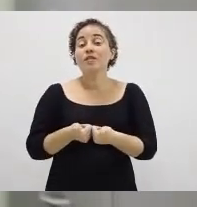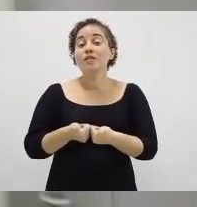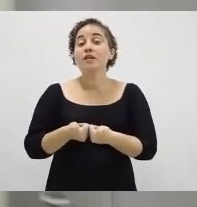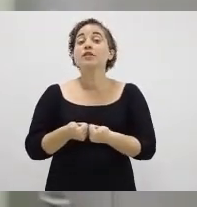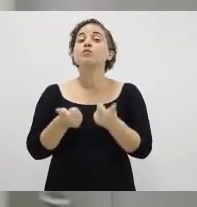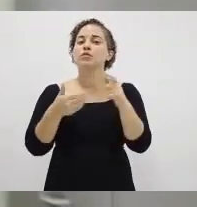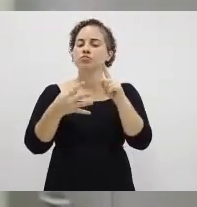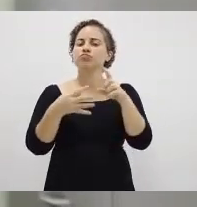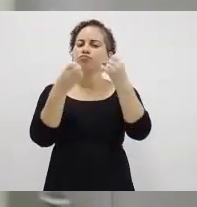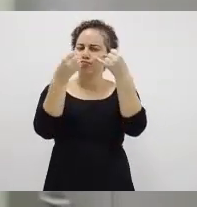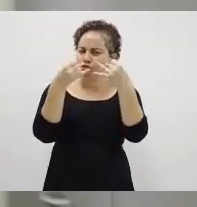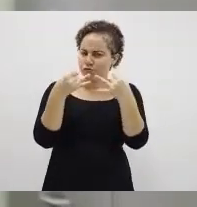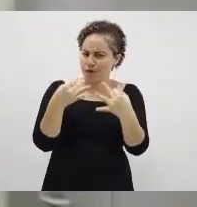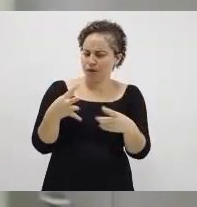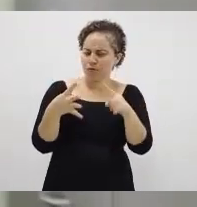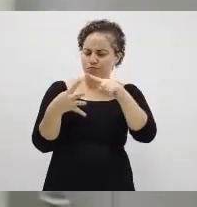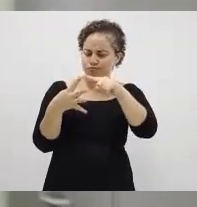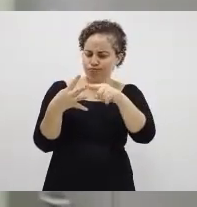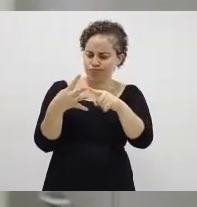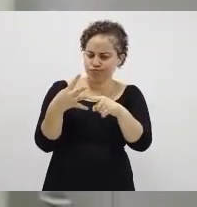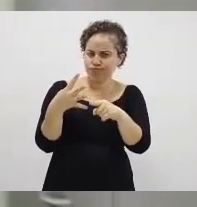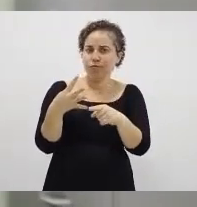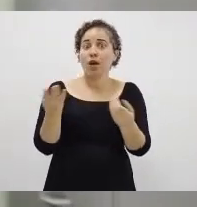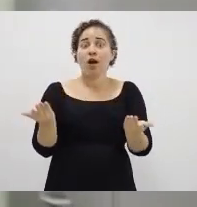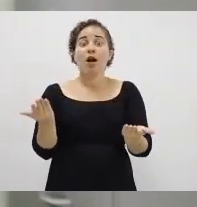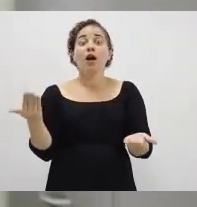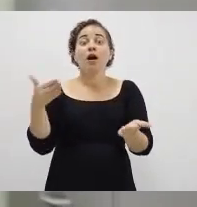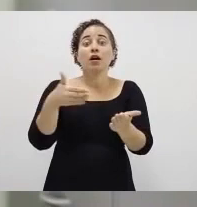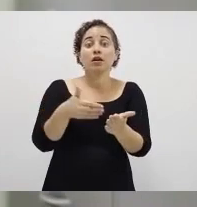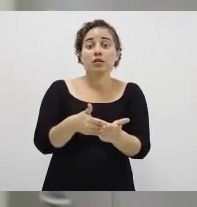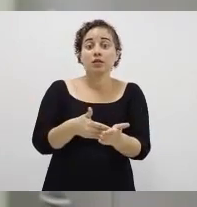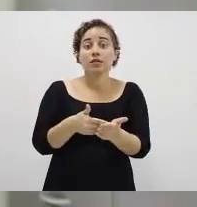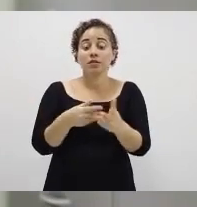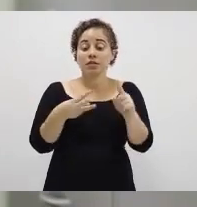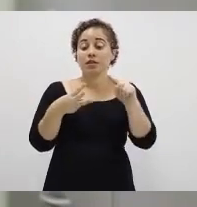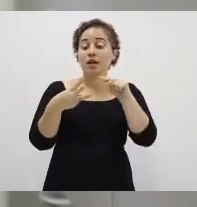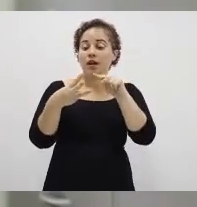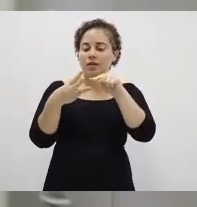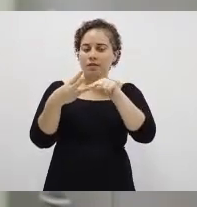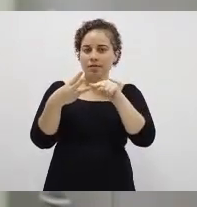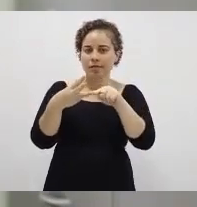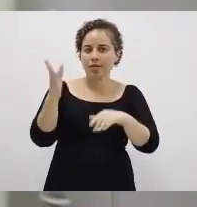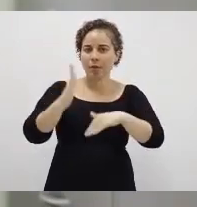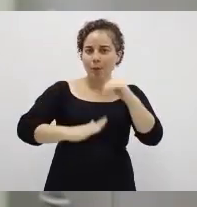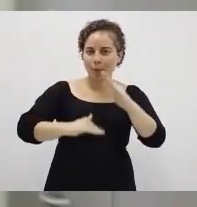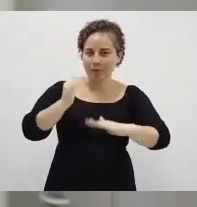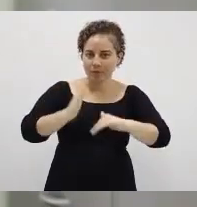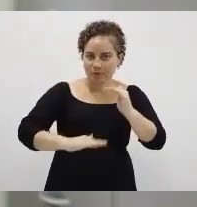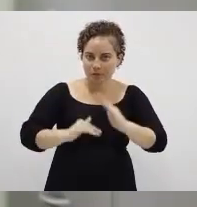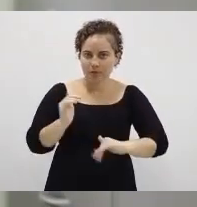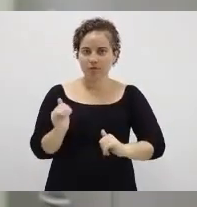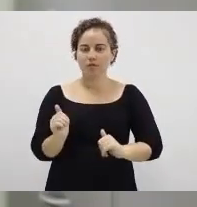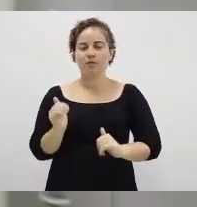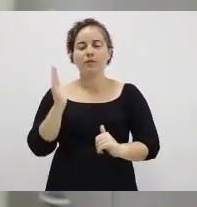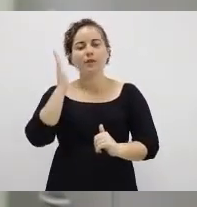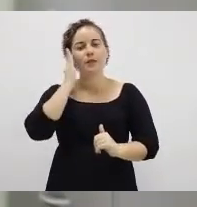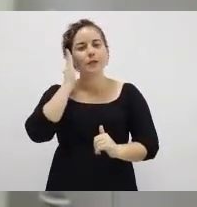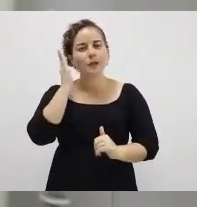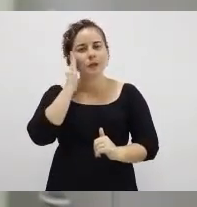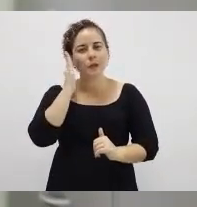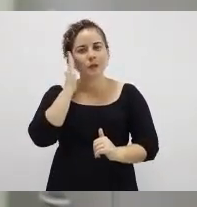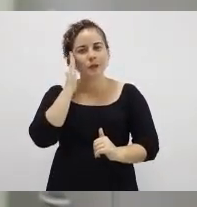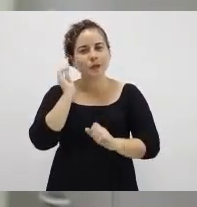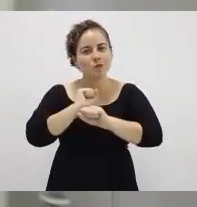esses dados que a gente vai encerrar o nosso encontro da nossa terceira competência, o entendimento